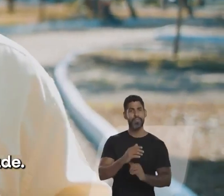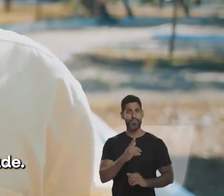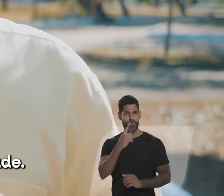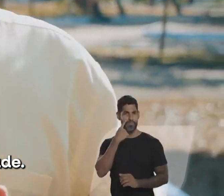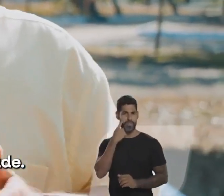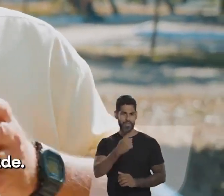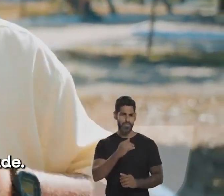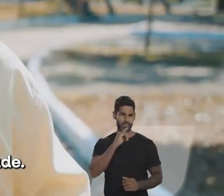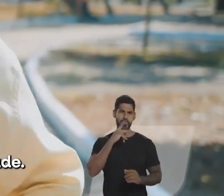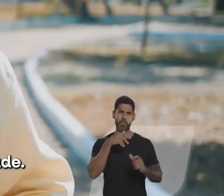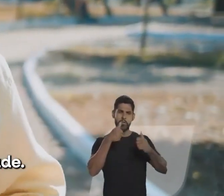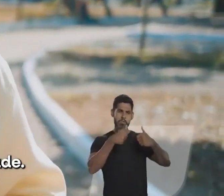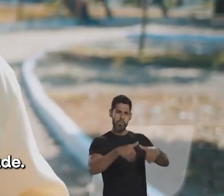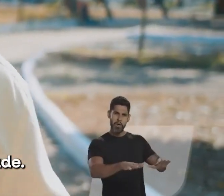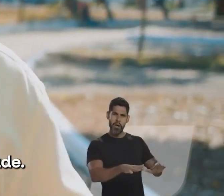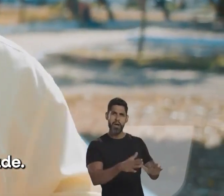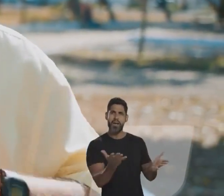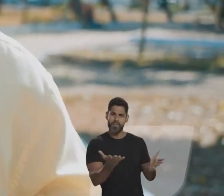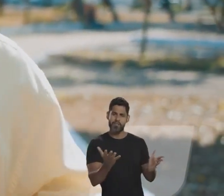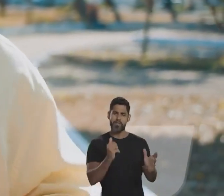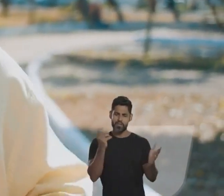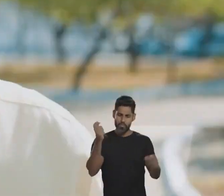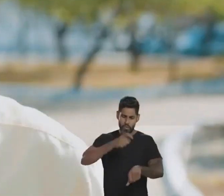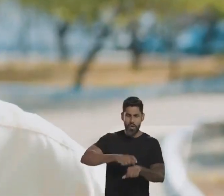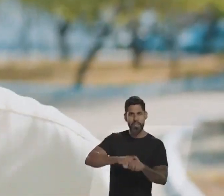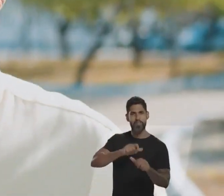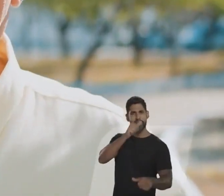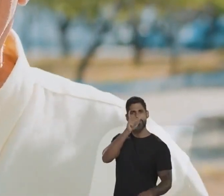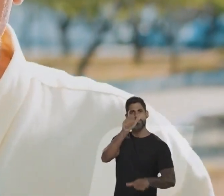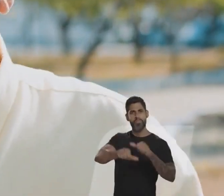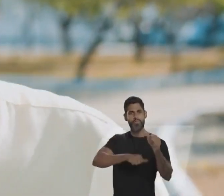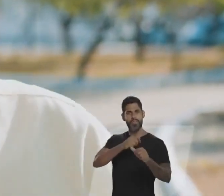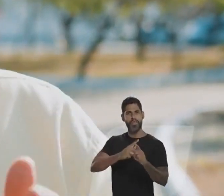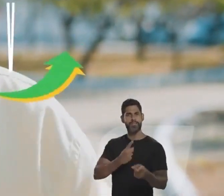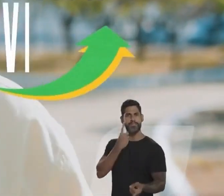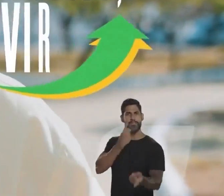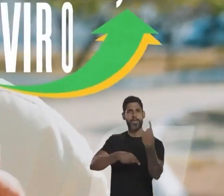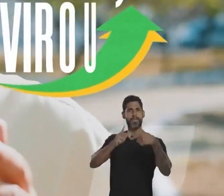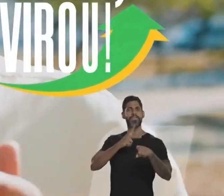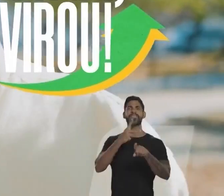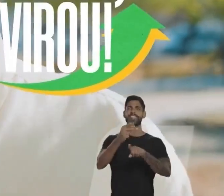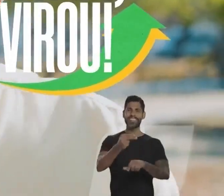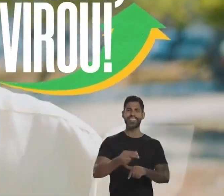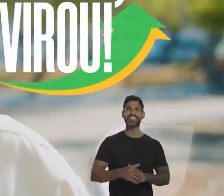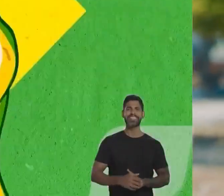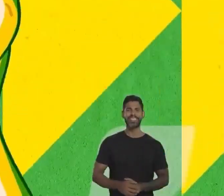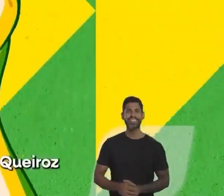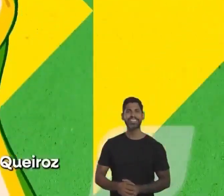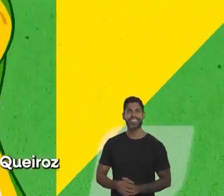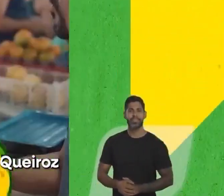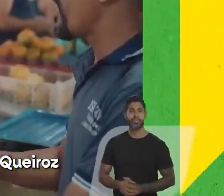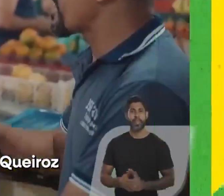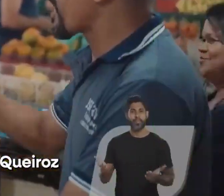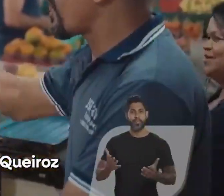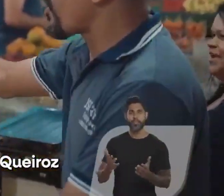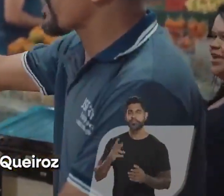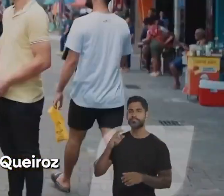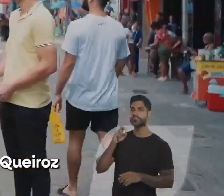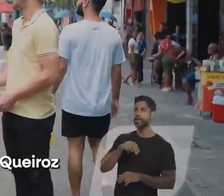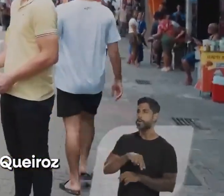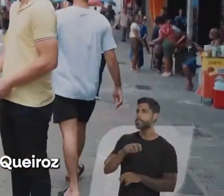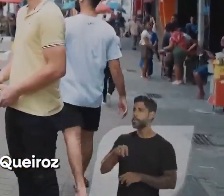onde meteram a nossa cidade. É hora da virada. Vira, vira, virou. E por onde